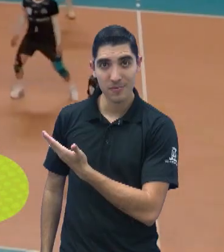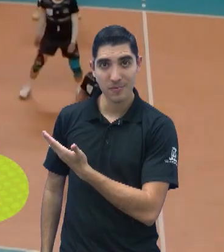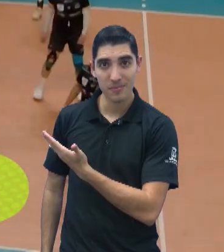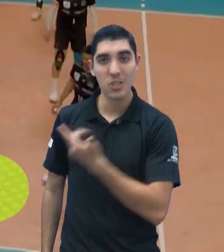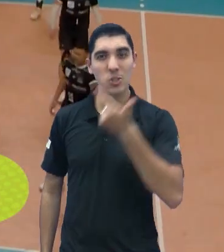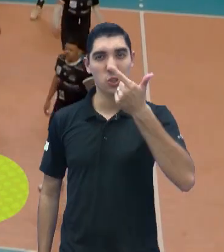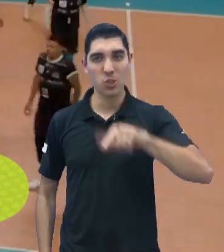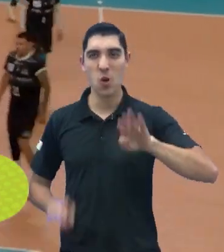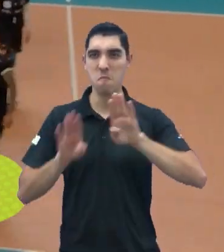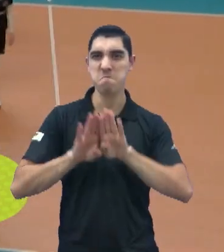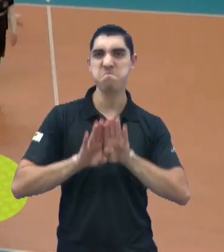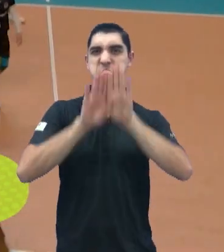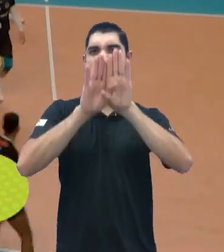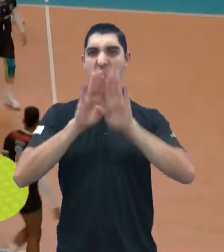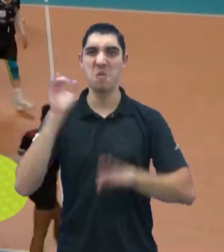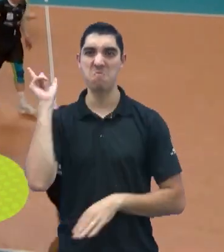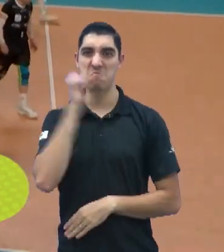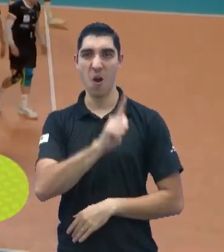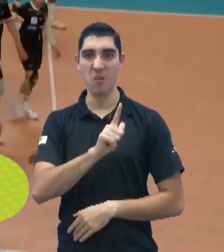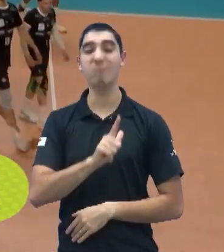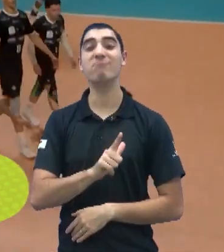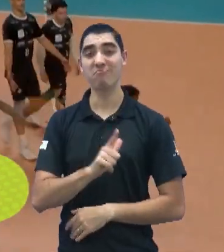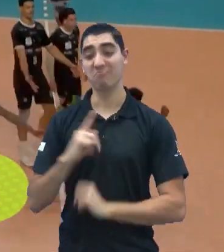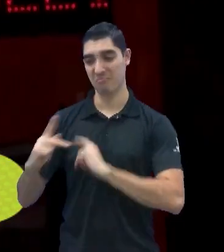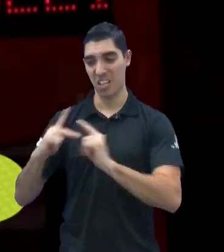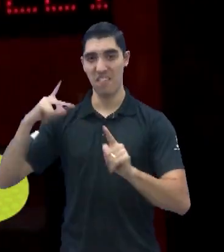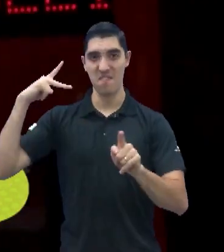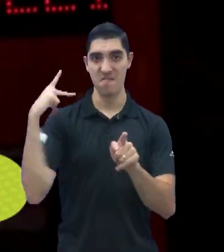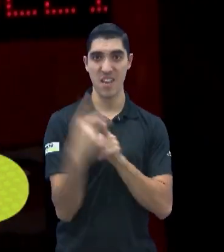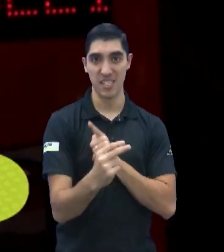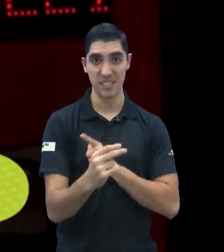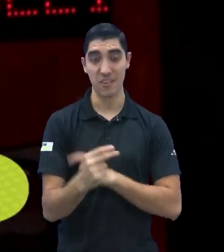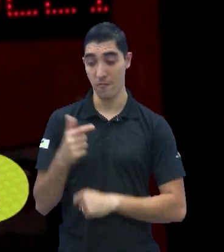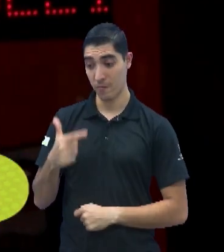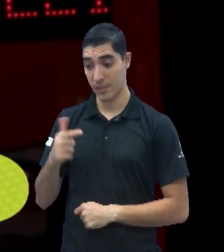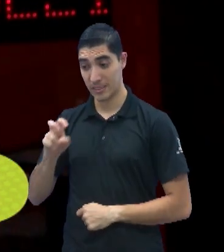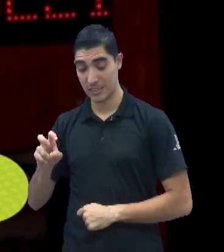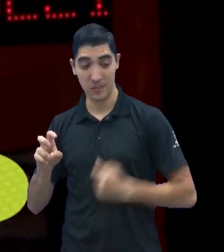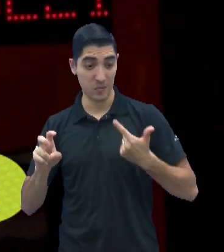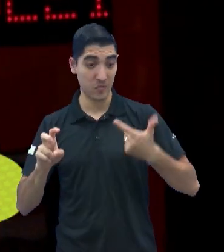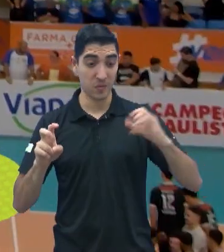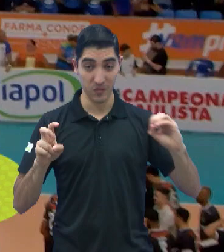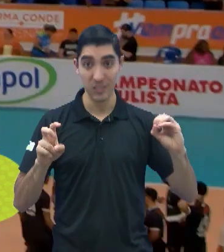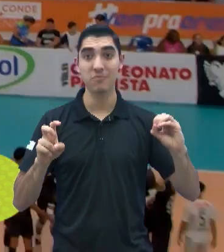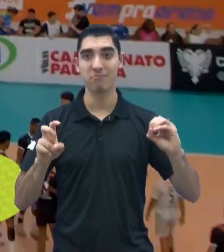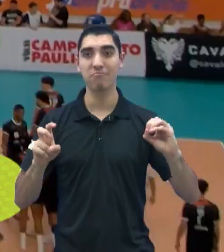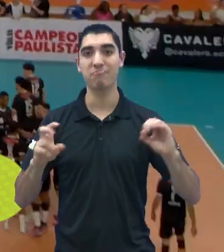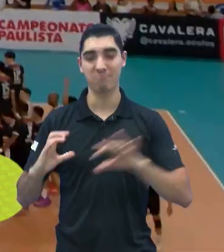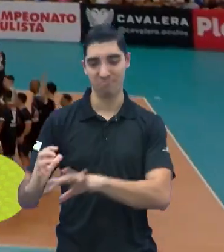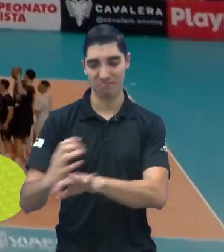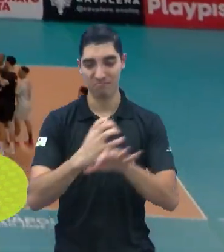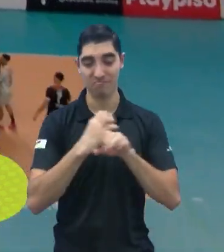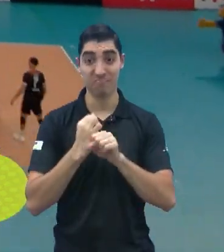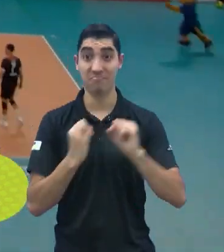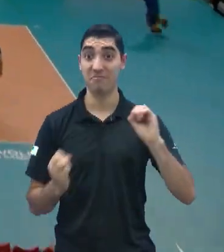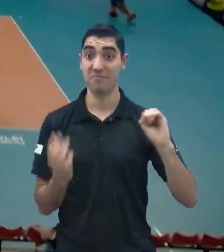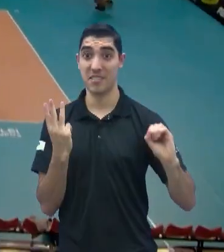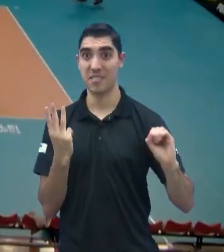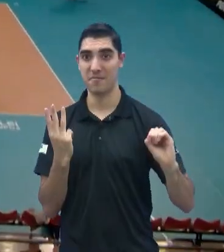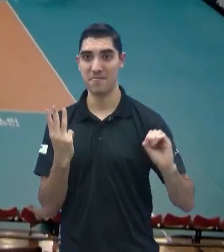bloqueio joseense. Fim de papo, vitória do São José, 25-20 na parcial e 3-0 no